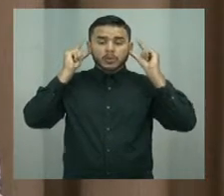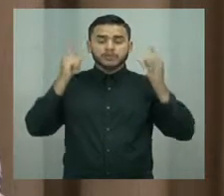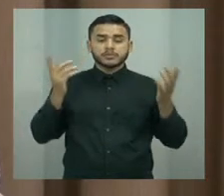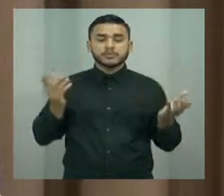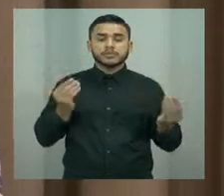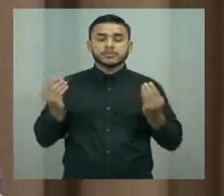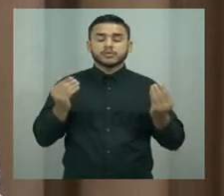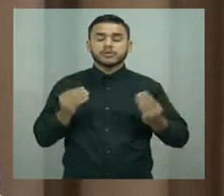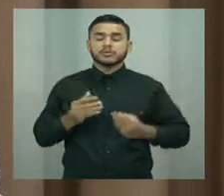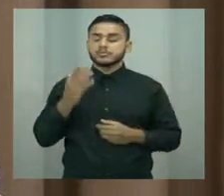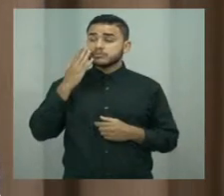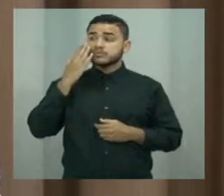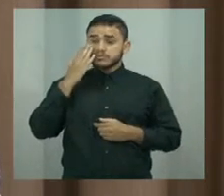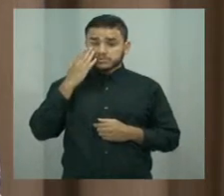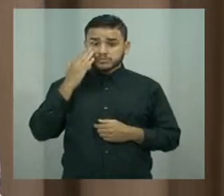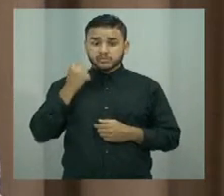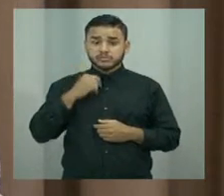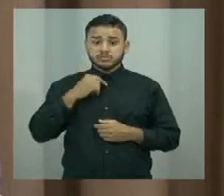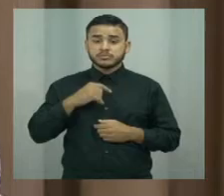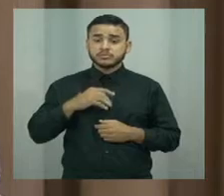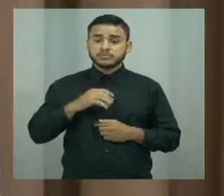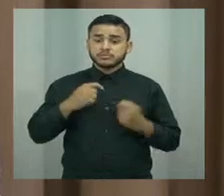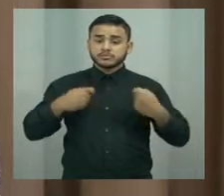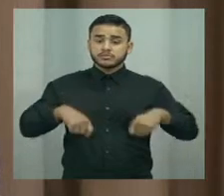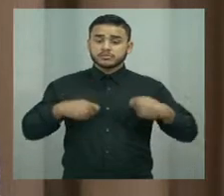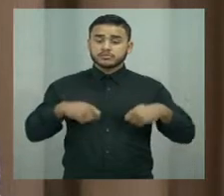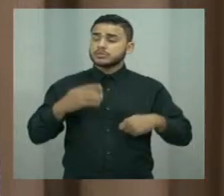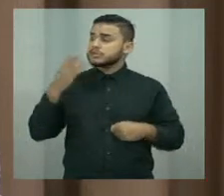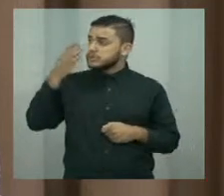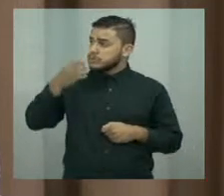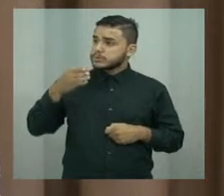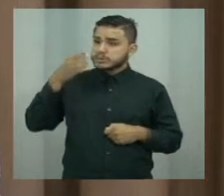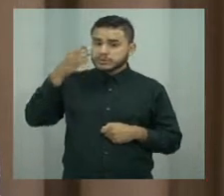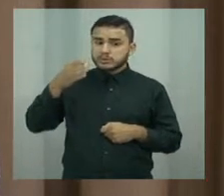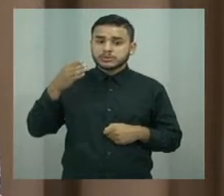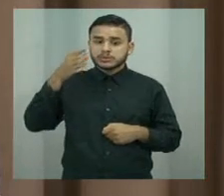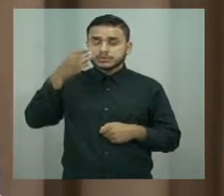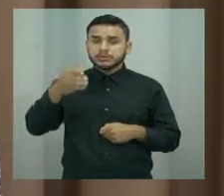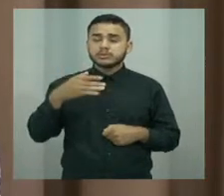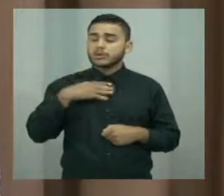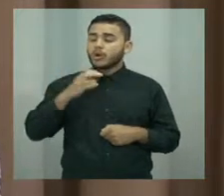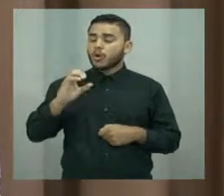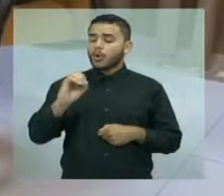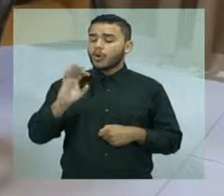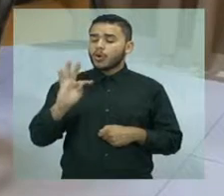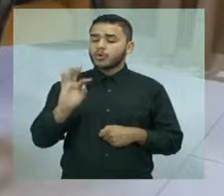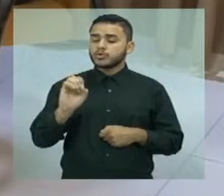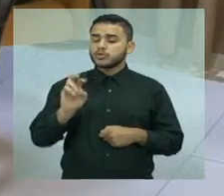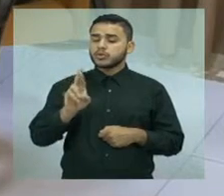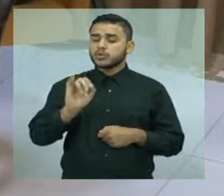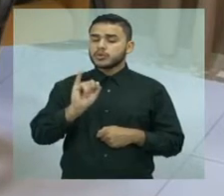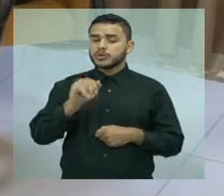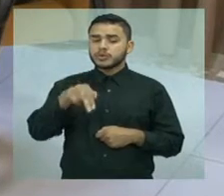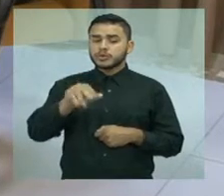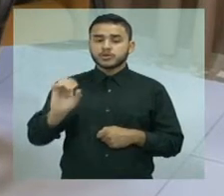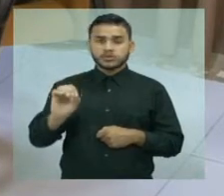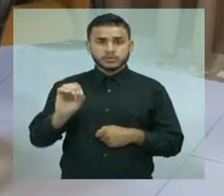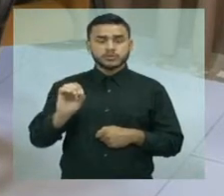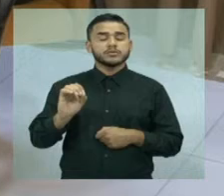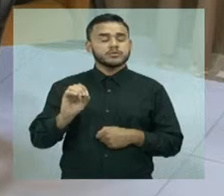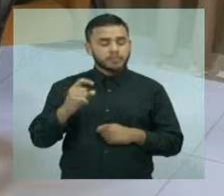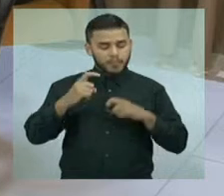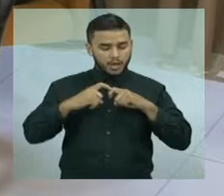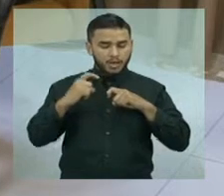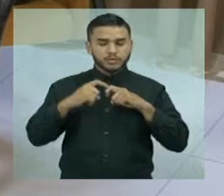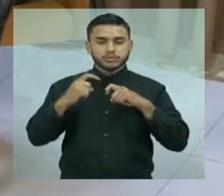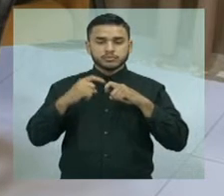tem que colocar na cabeça de que ela tem que fazer visitas regularmente ao otorrino. Vai ser rotina dela. Vai ser rotina dela, ela